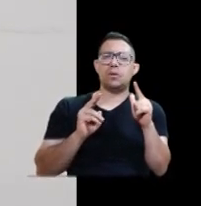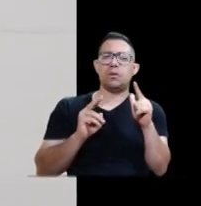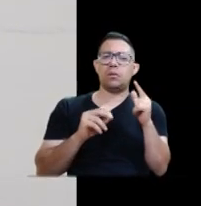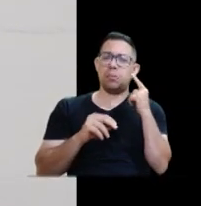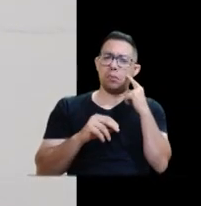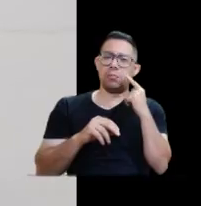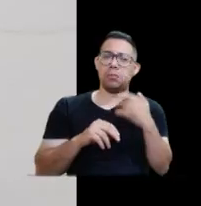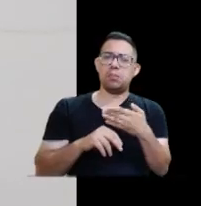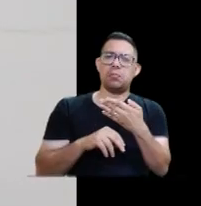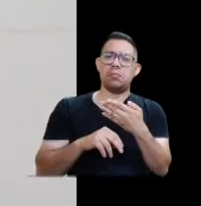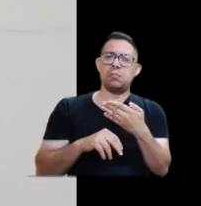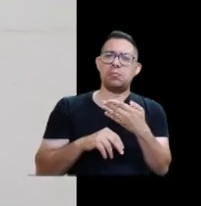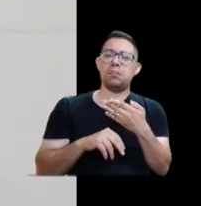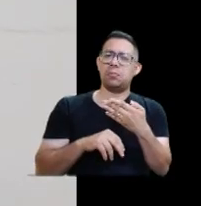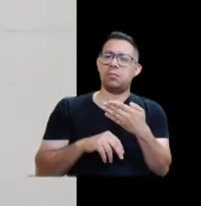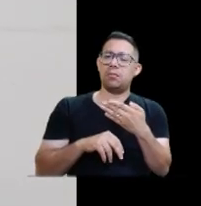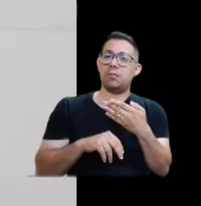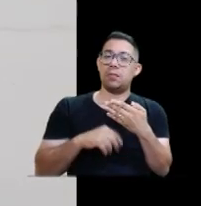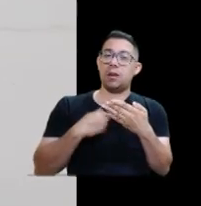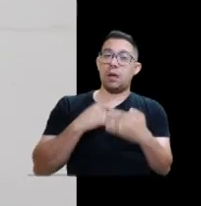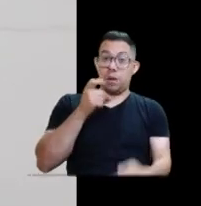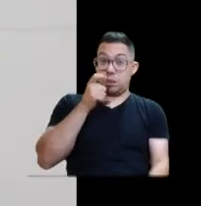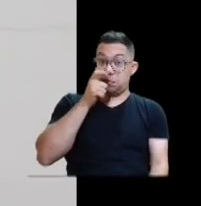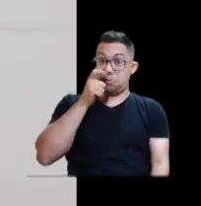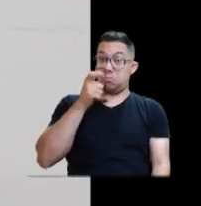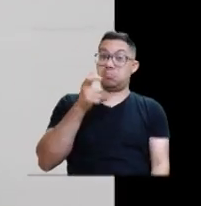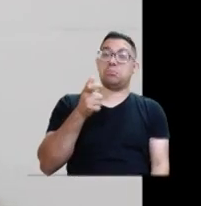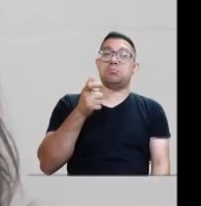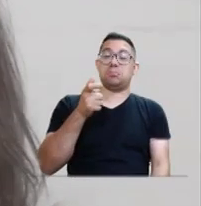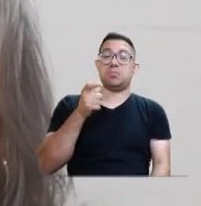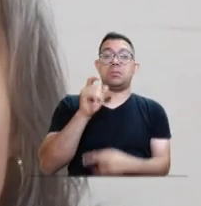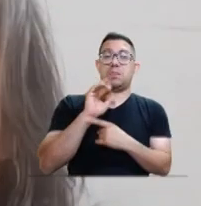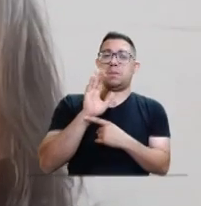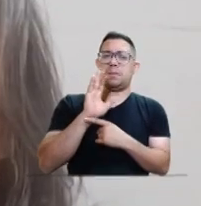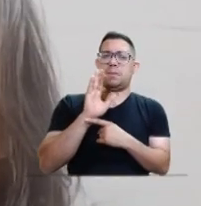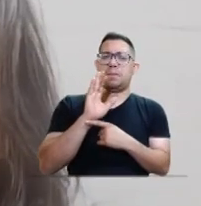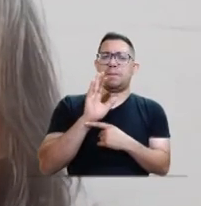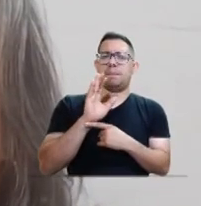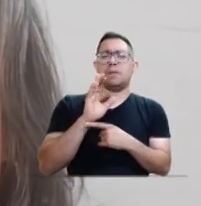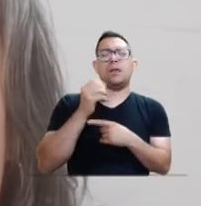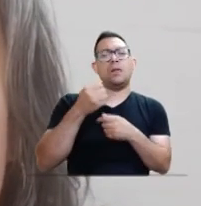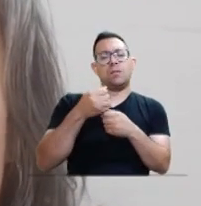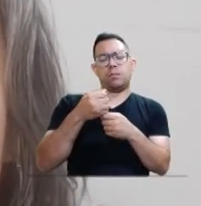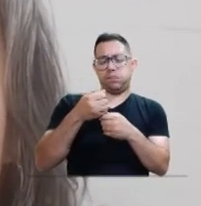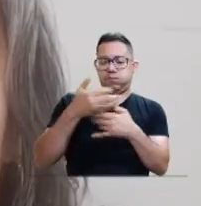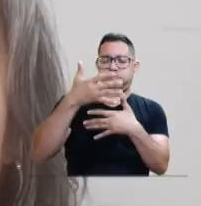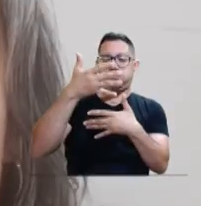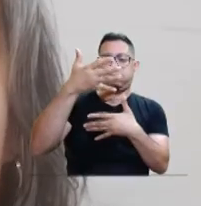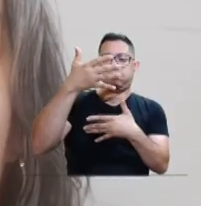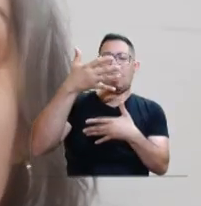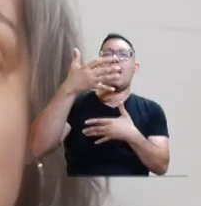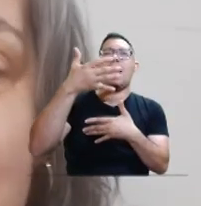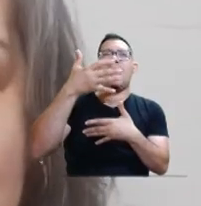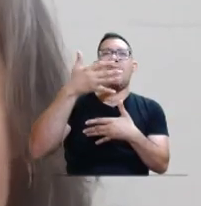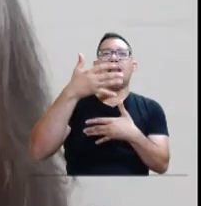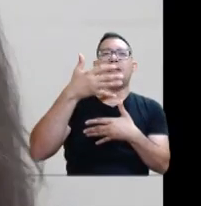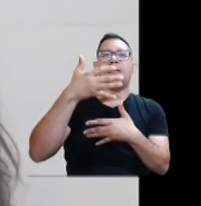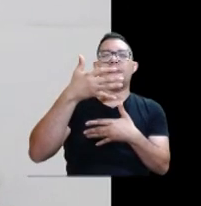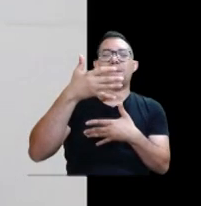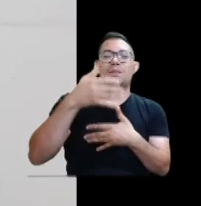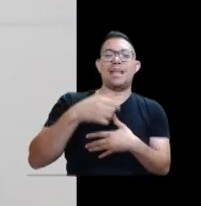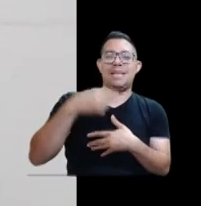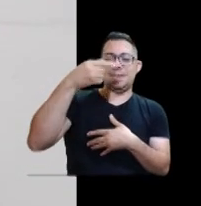do Bertolucci, O Assédio de Bertolucci. Foi um dos filmes que eu fiquei super encantada e se for pegar,